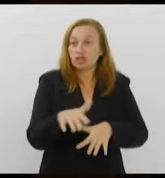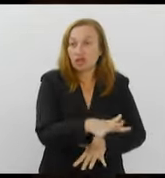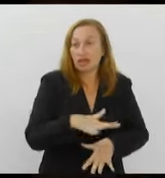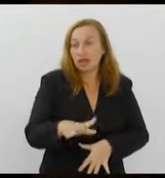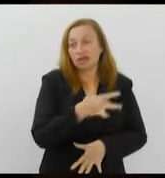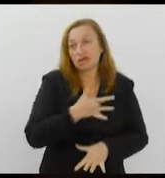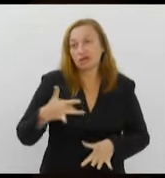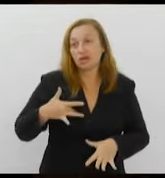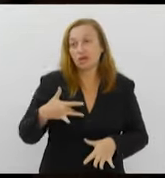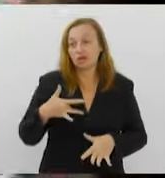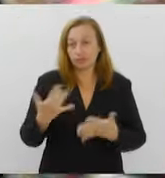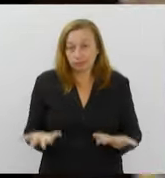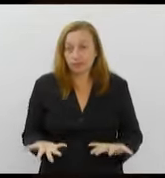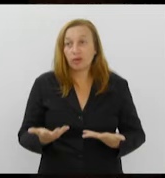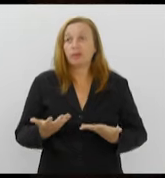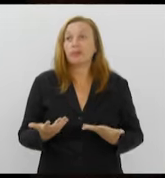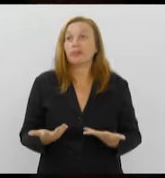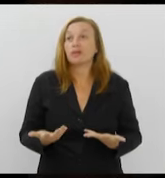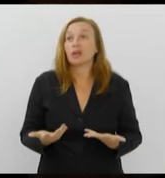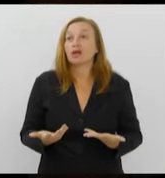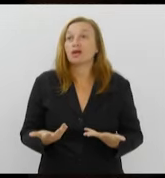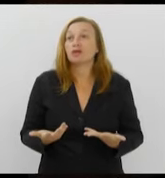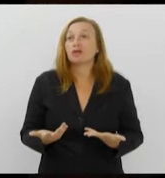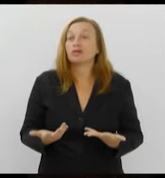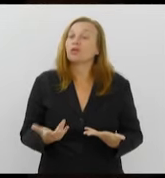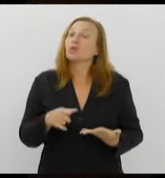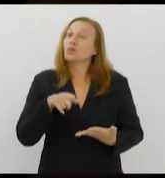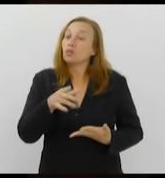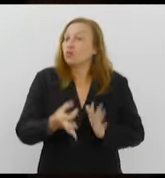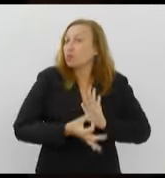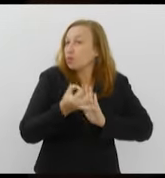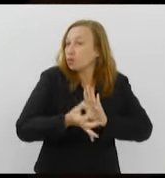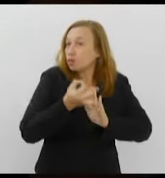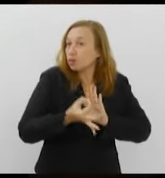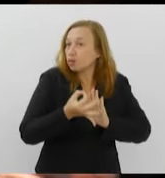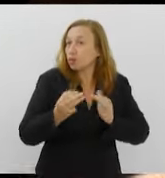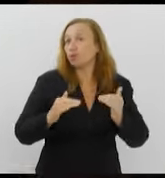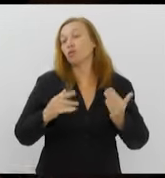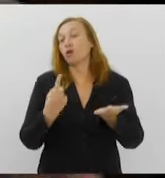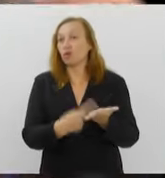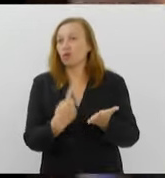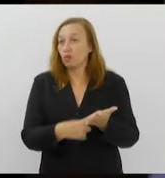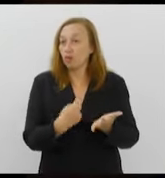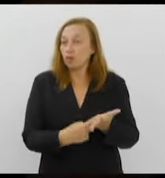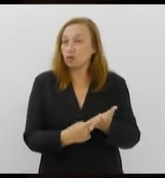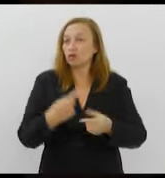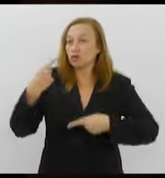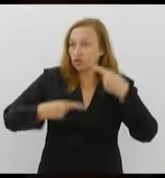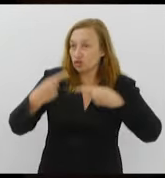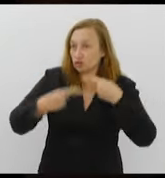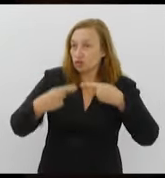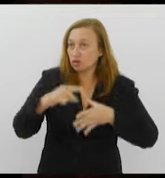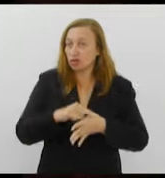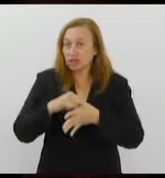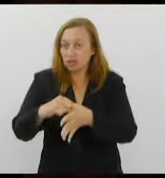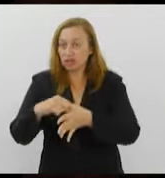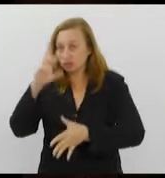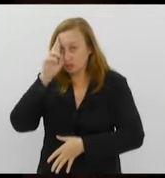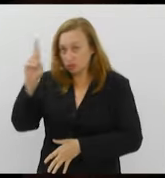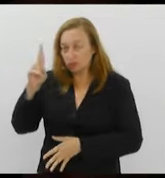dinâmica. Então, com esse parecer, o acordo que foi feito, discutido com a liderança de Vossa